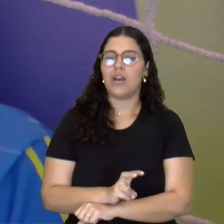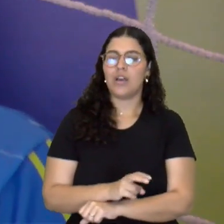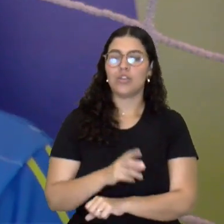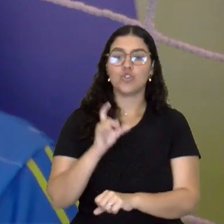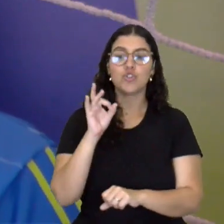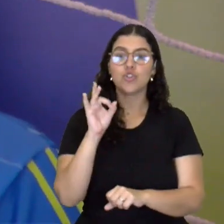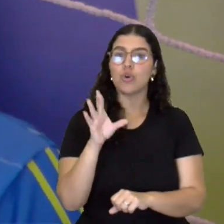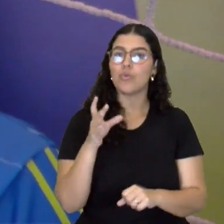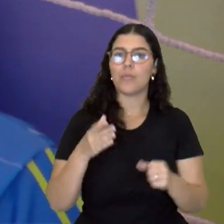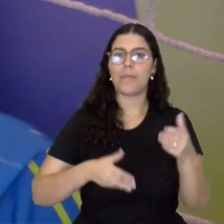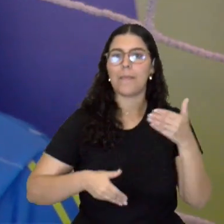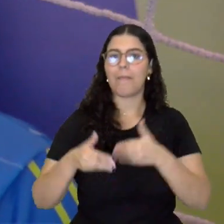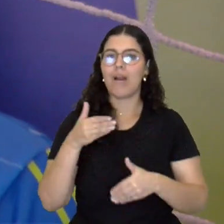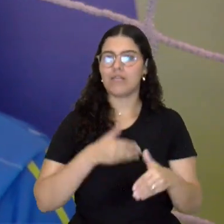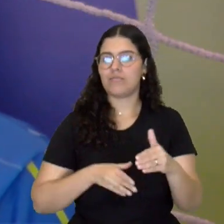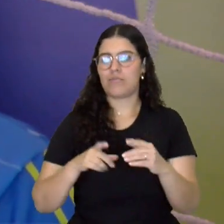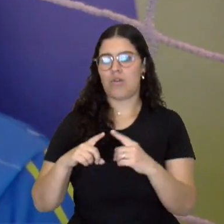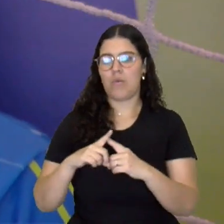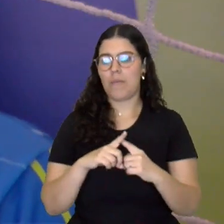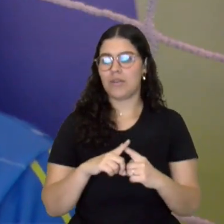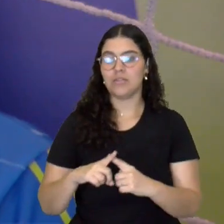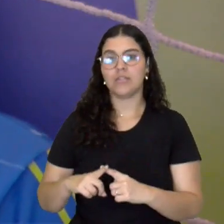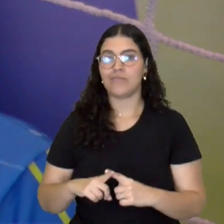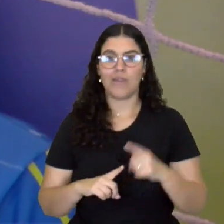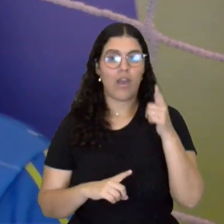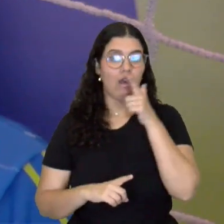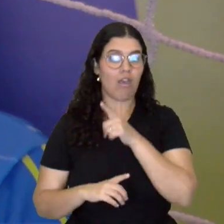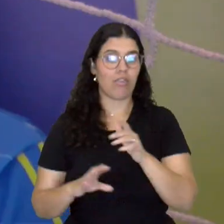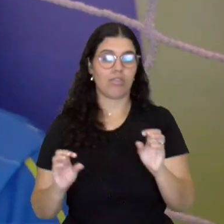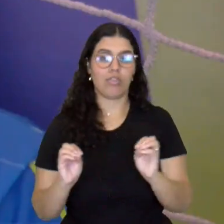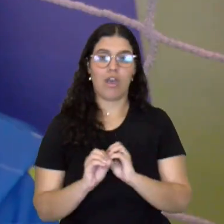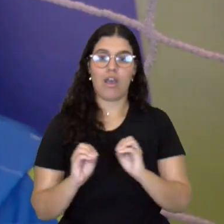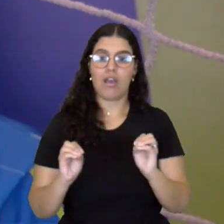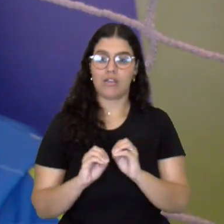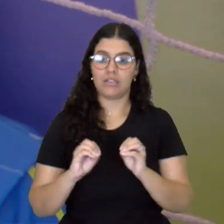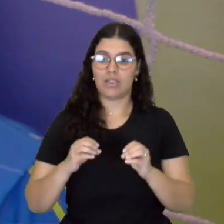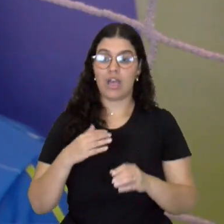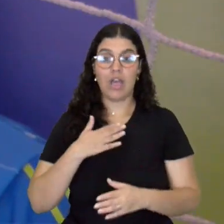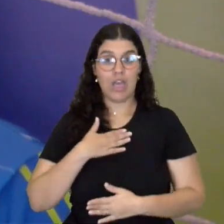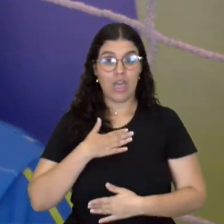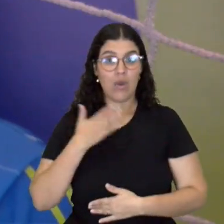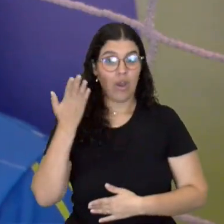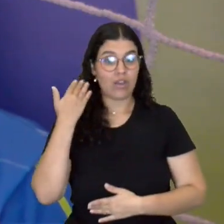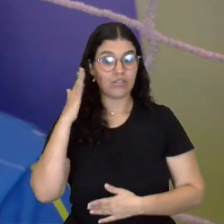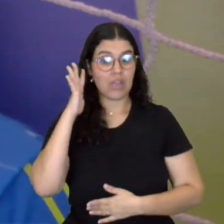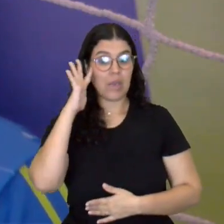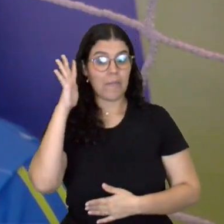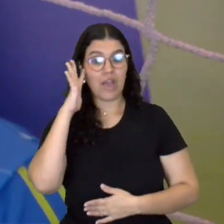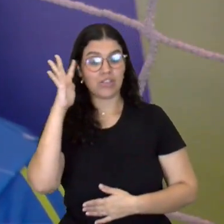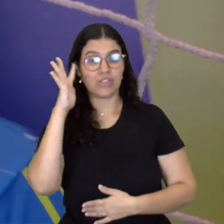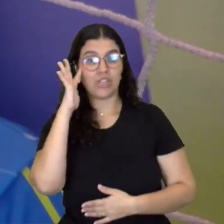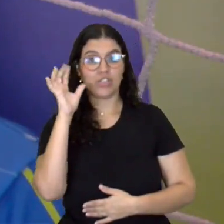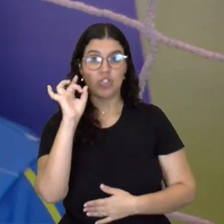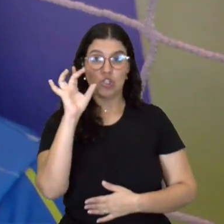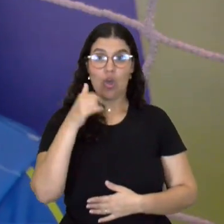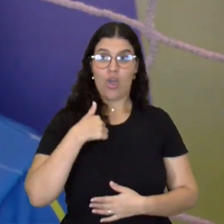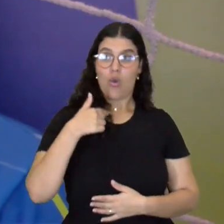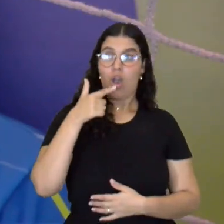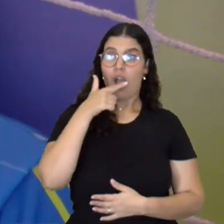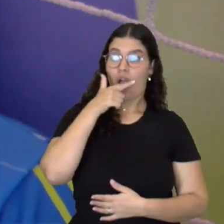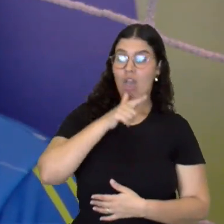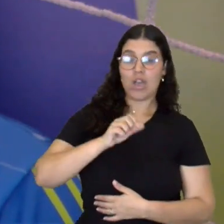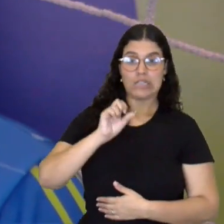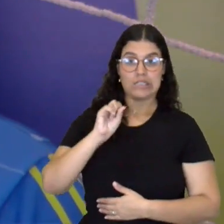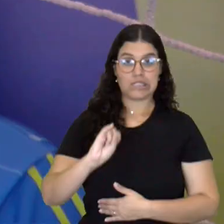apenas participando do torneio. E aí eu achava que eu só ganhava se eu ganhasse o primeiro, segundo ou terceiro lugar.